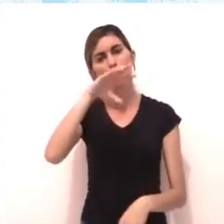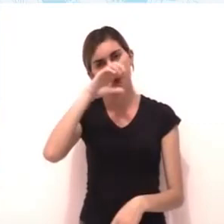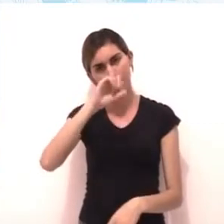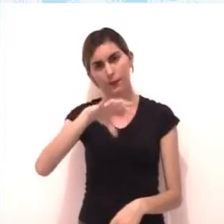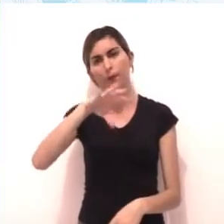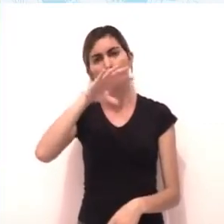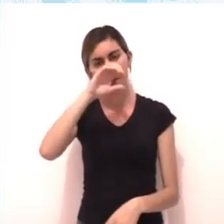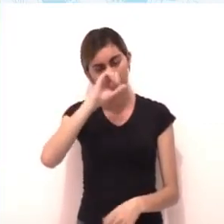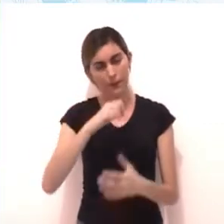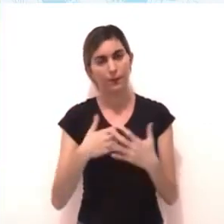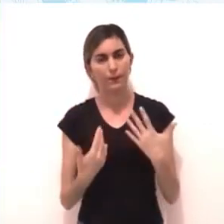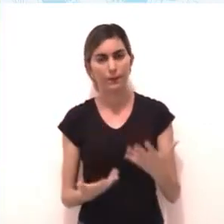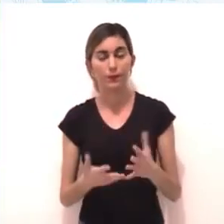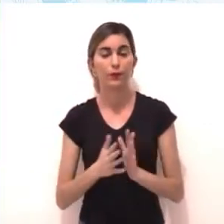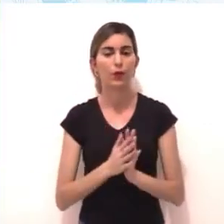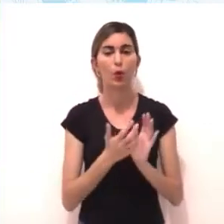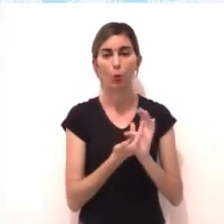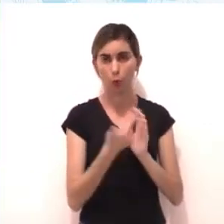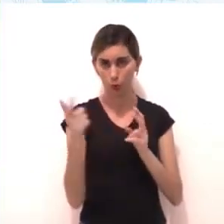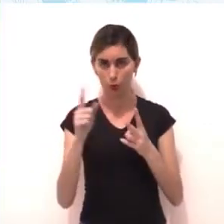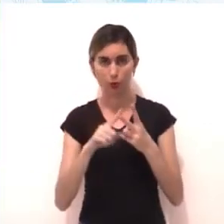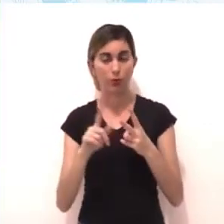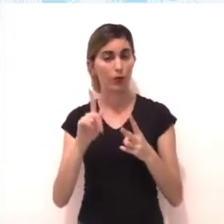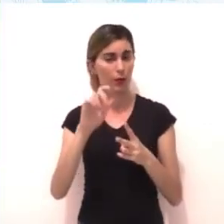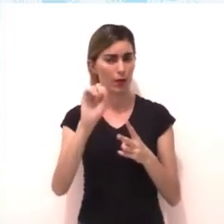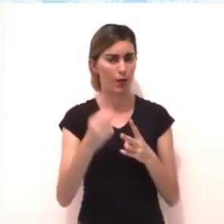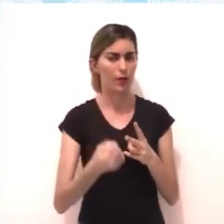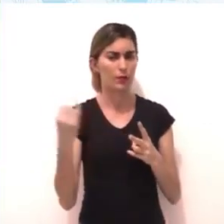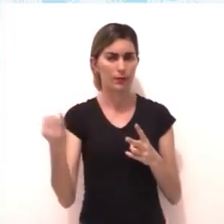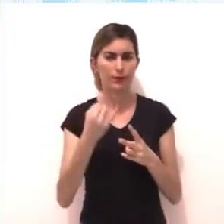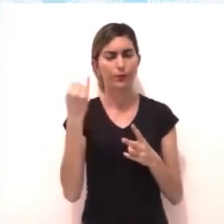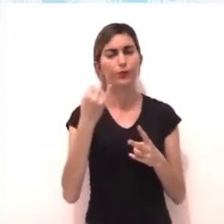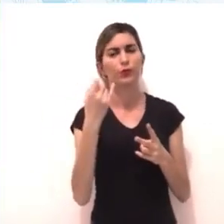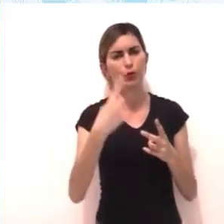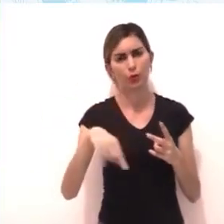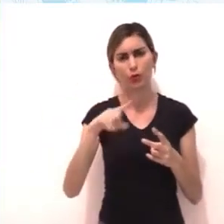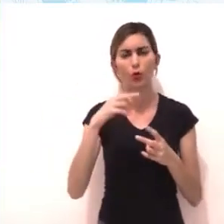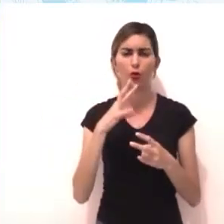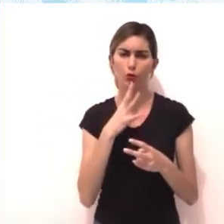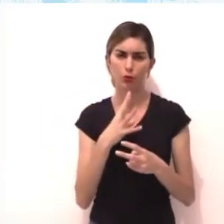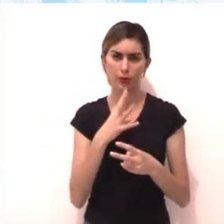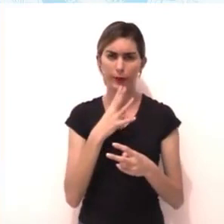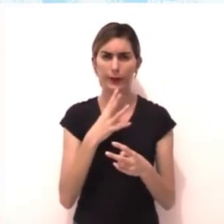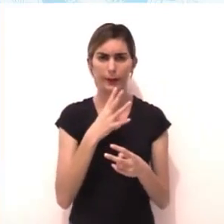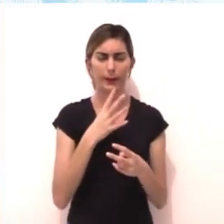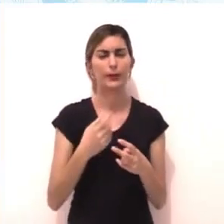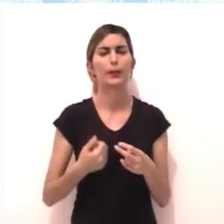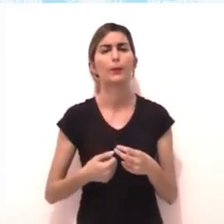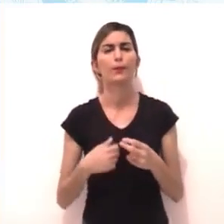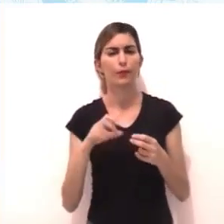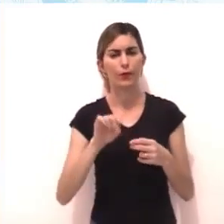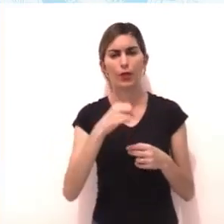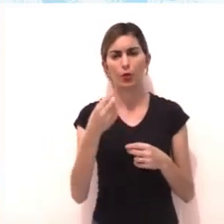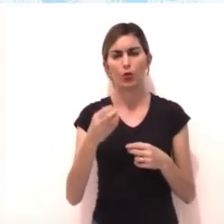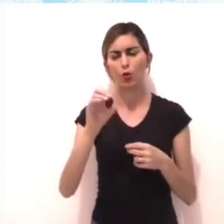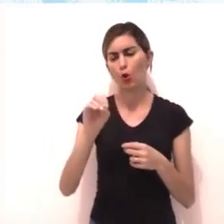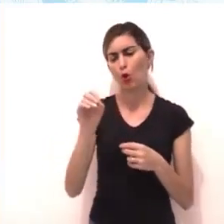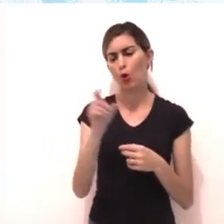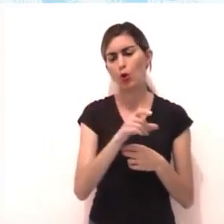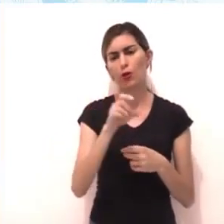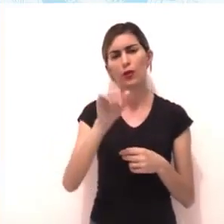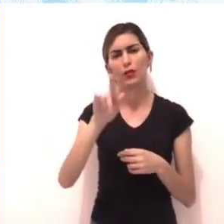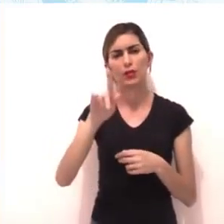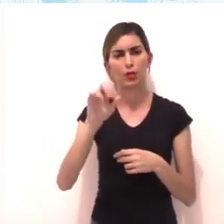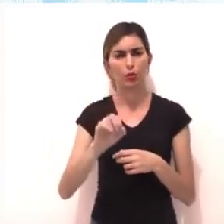respiratória. Outro gás importante que nós vamos conhecer são os óxidos